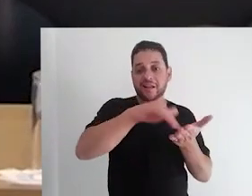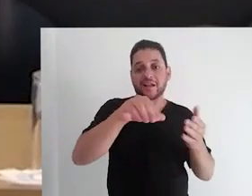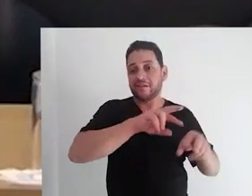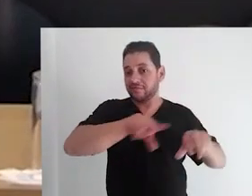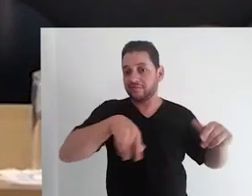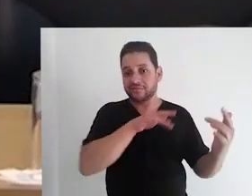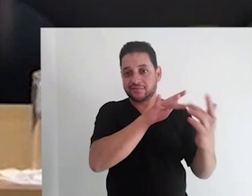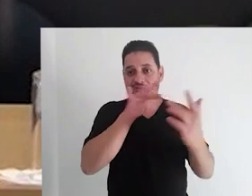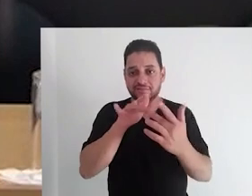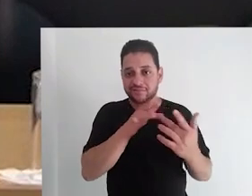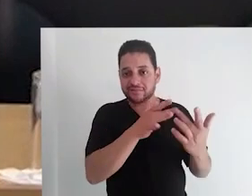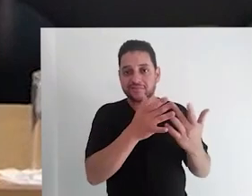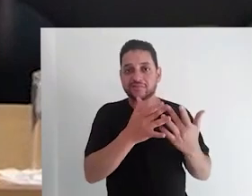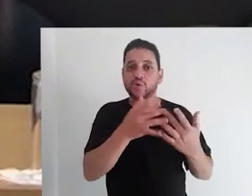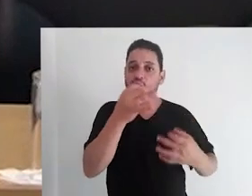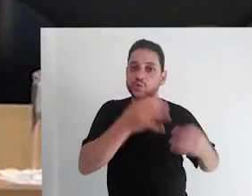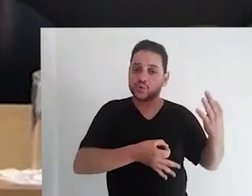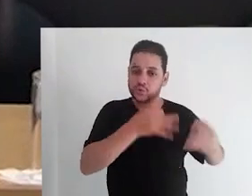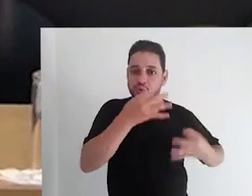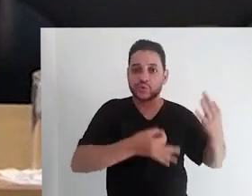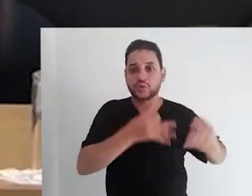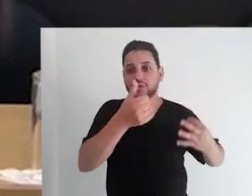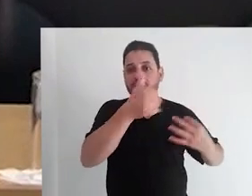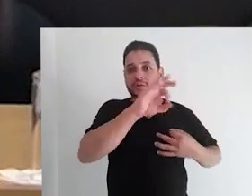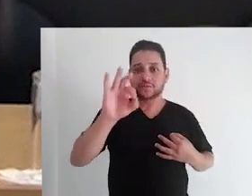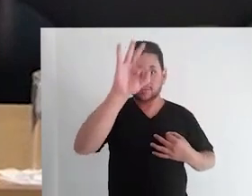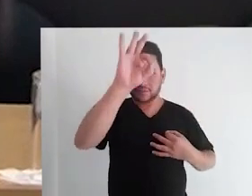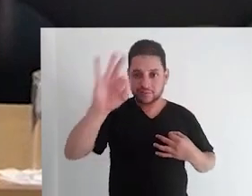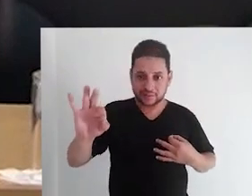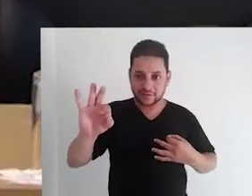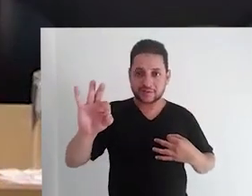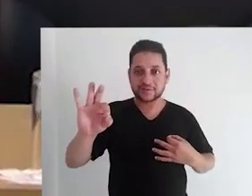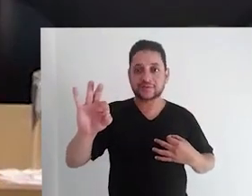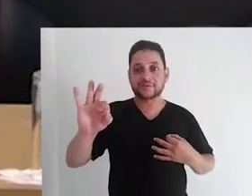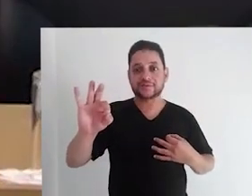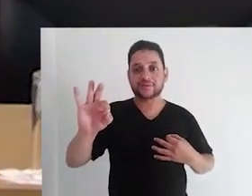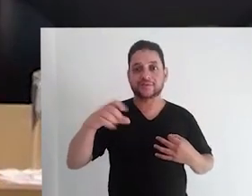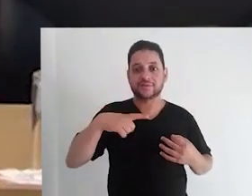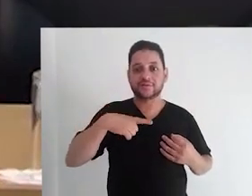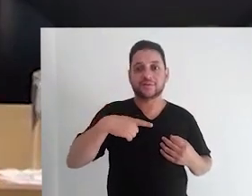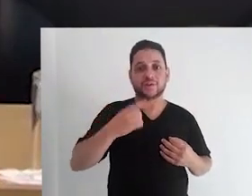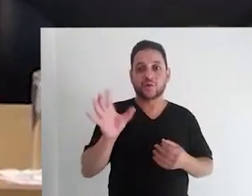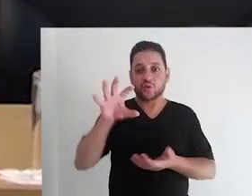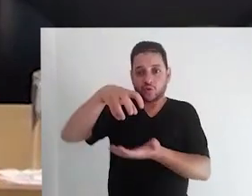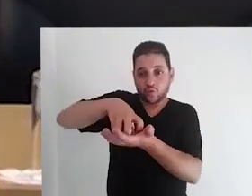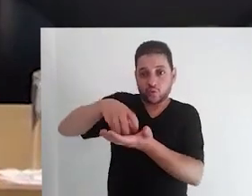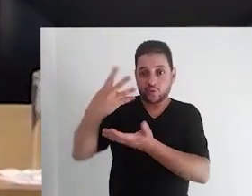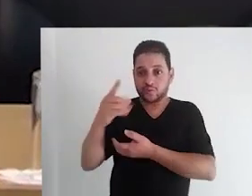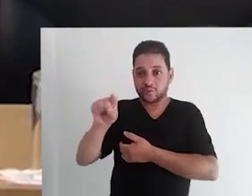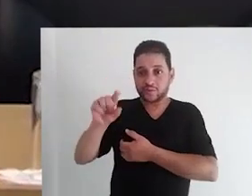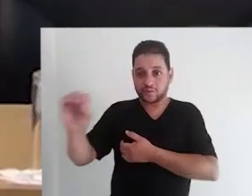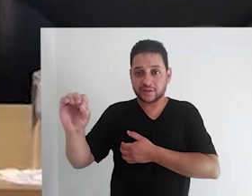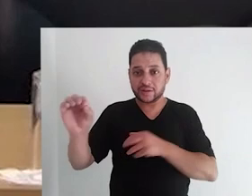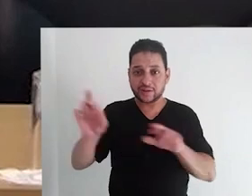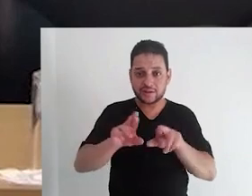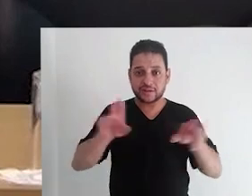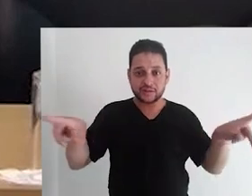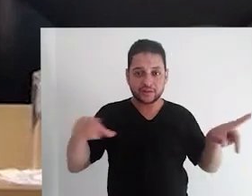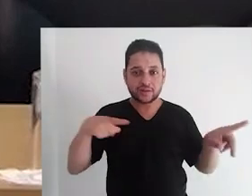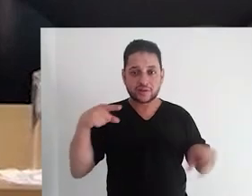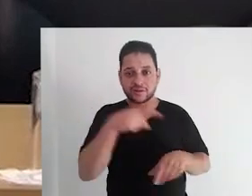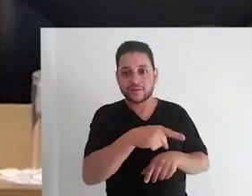juízo 100% digital, que também não é a mesma coisa que o núcleo 4.0. O juízo 100% digital é o procedimento,